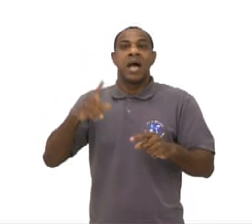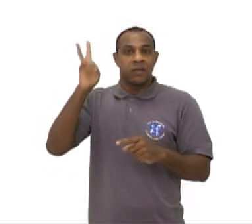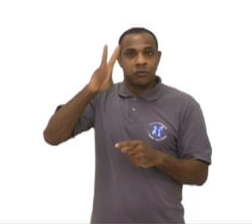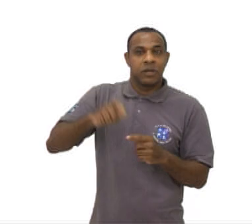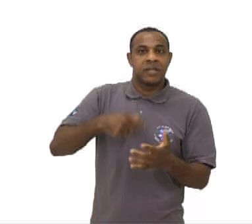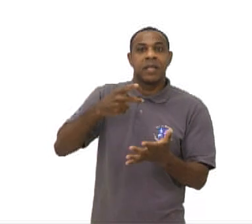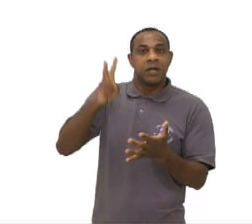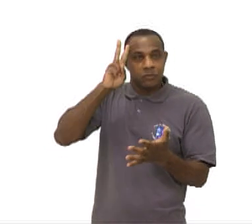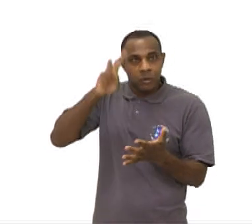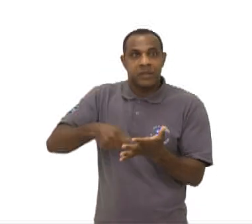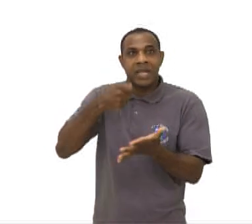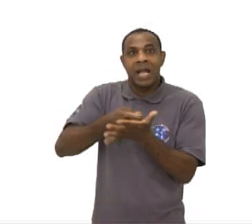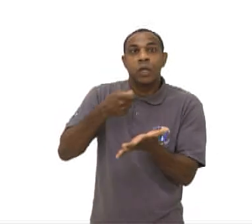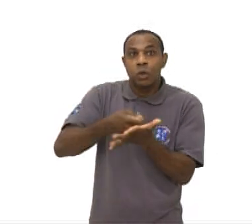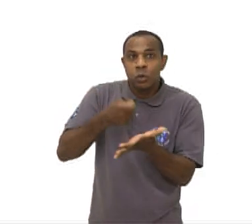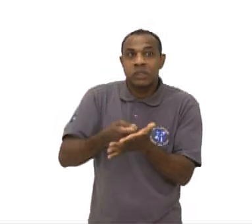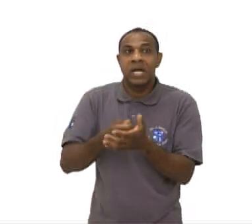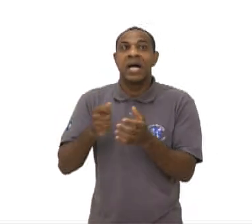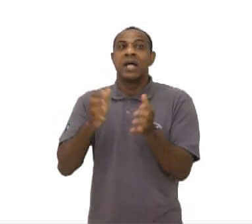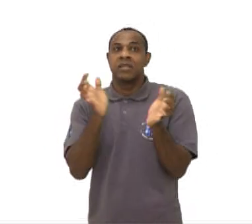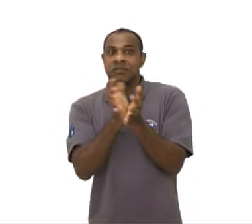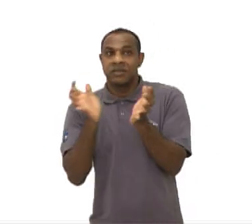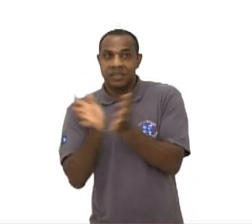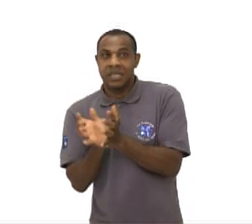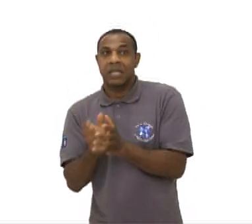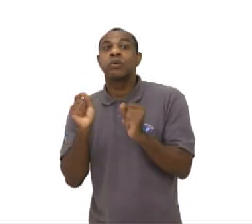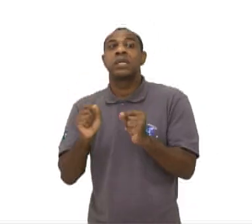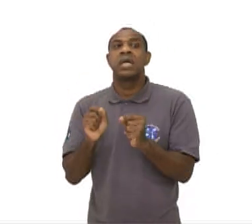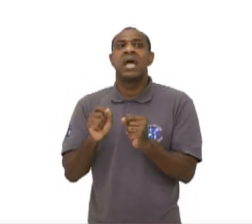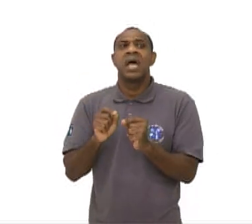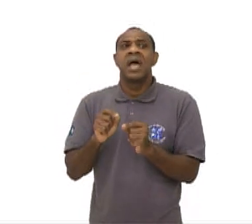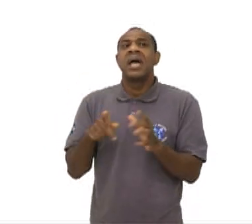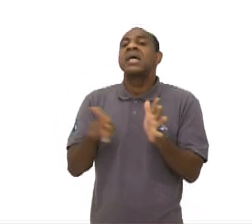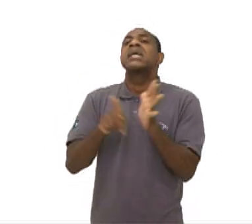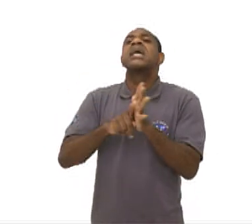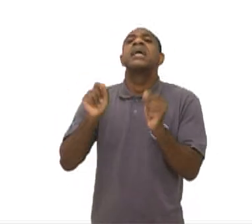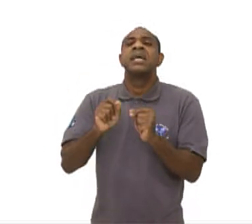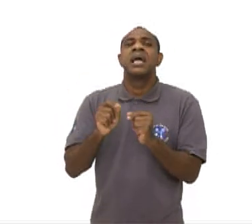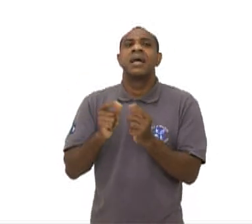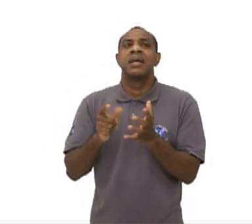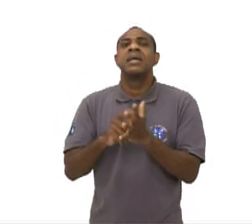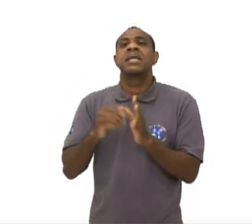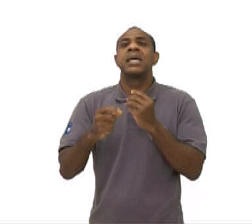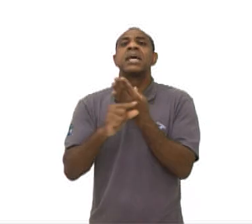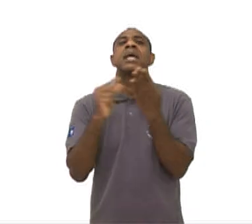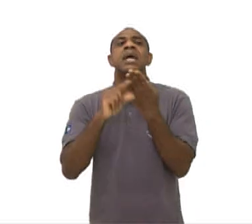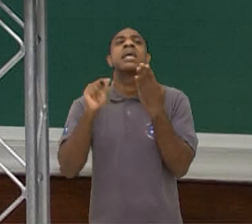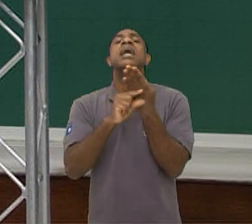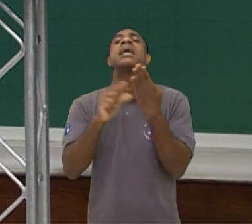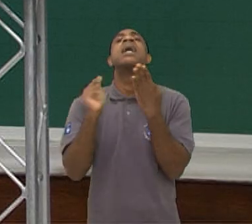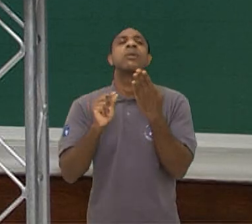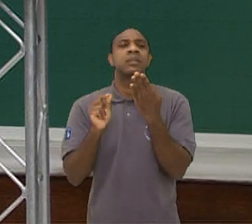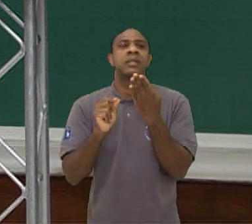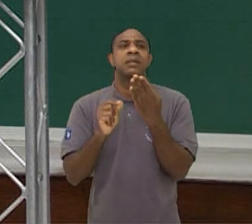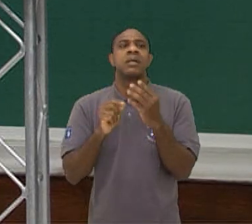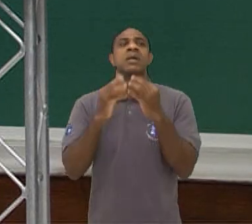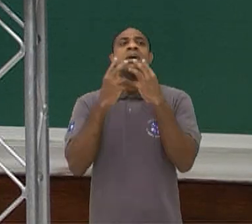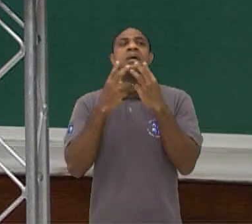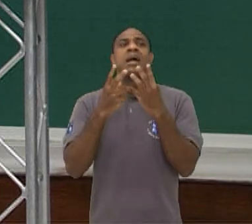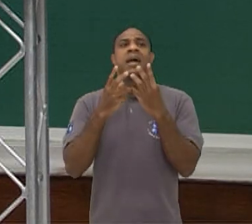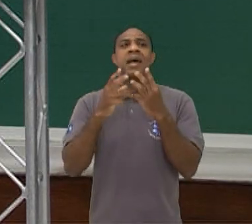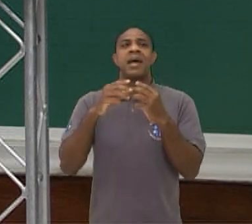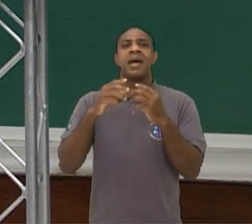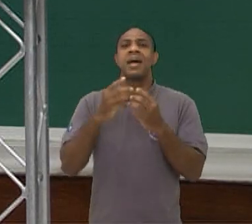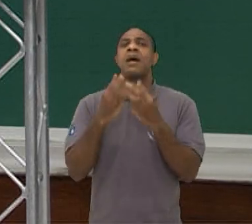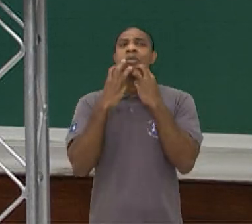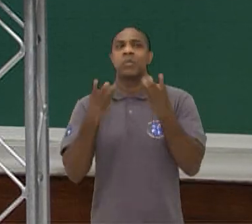de classes, é da autoria de Marx e Engels, ou B, corrijam aqui, Comte e Durkheim. Marquem que a gente já vai ver quem